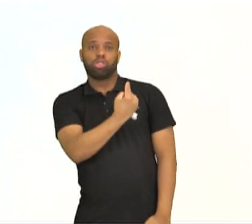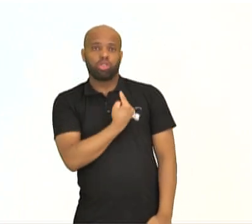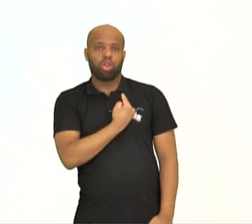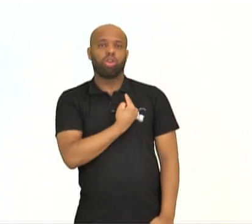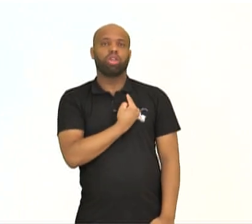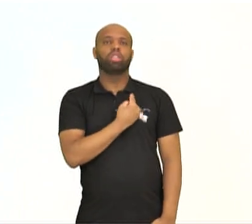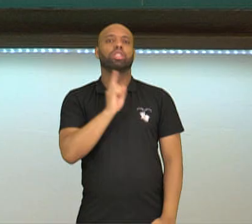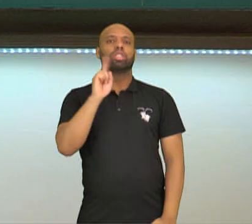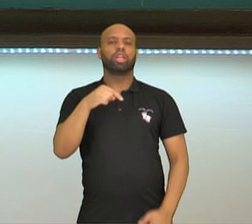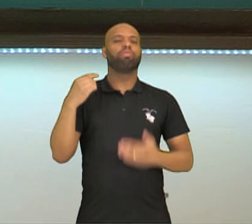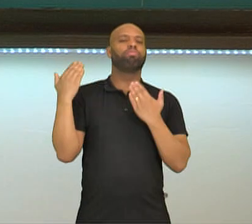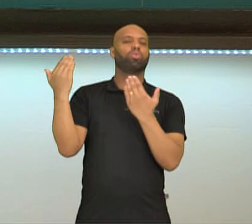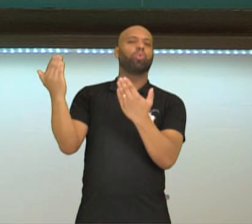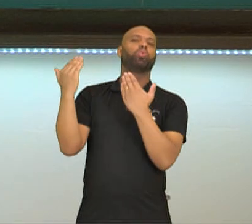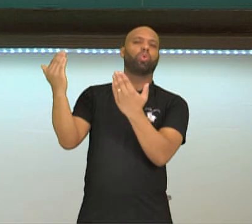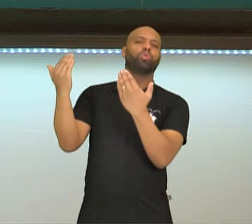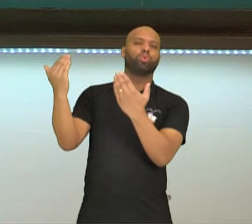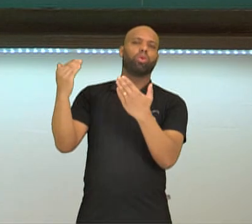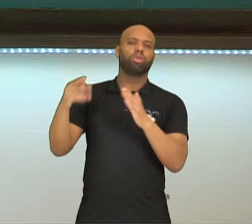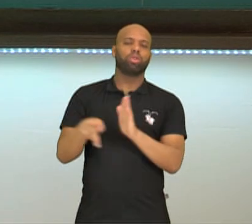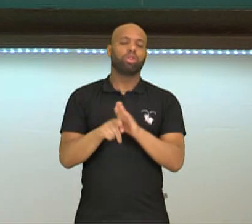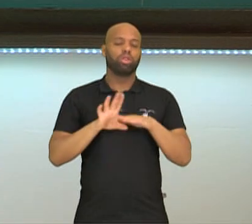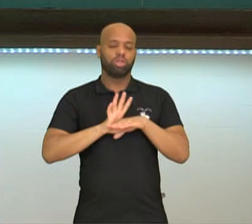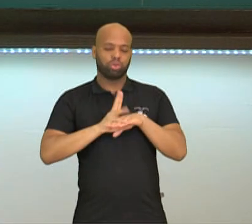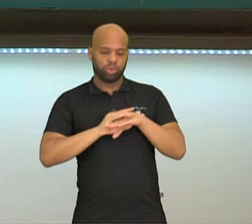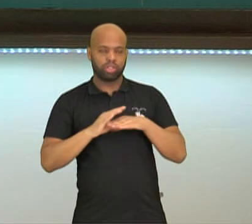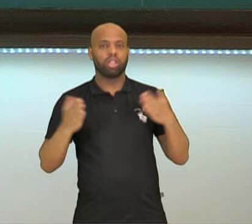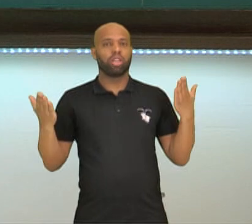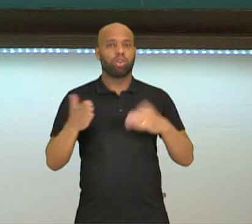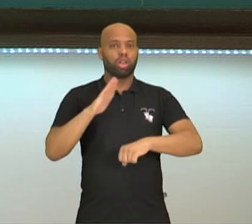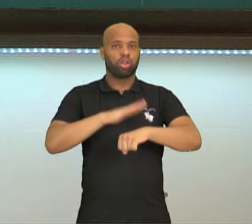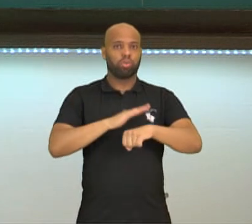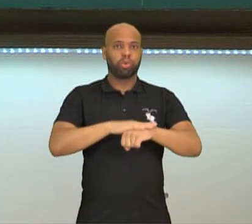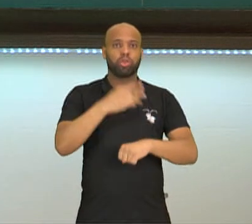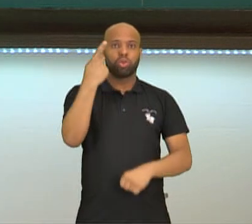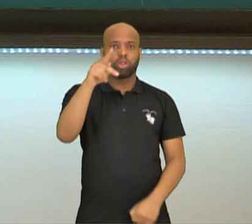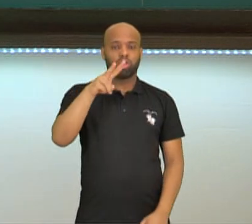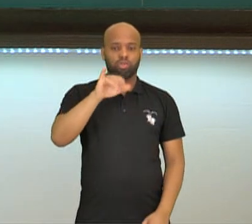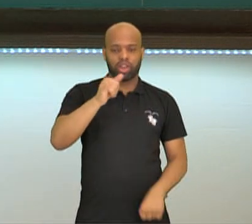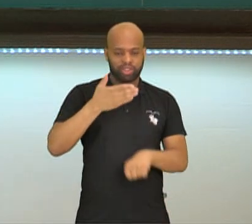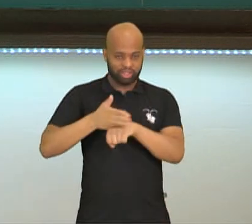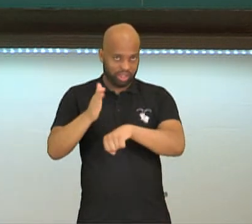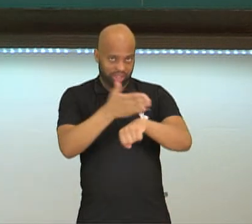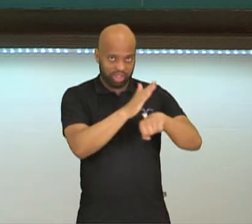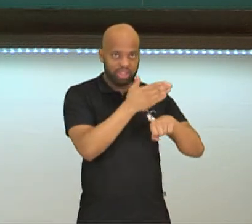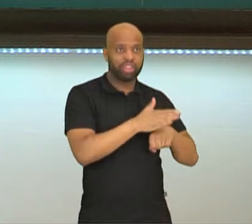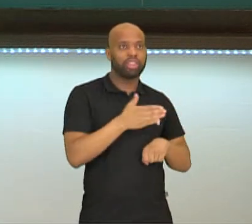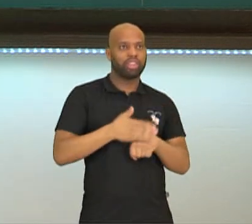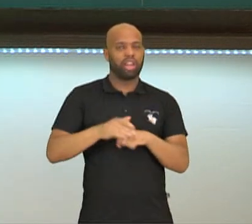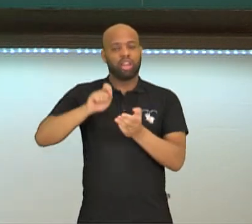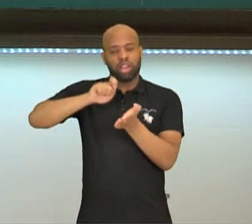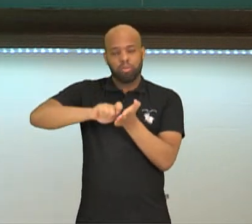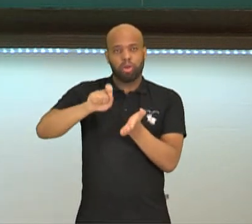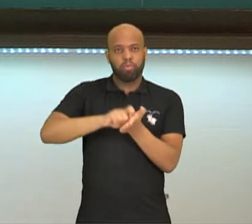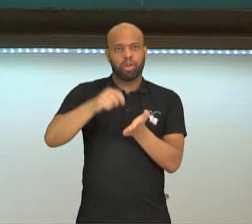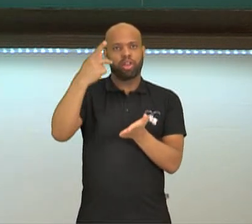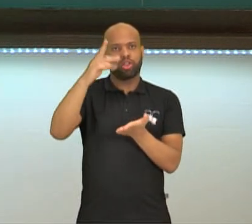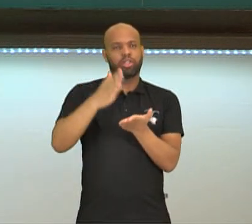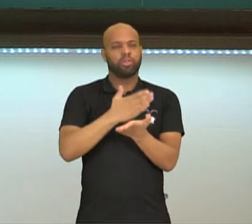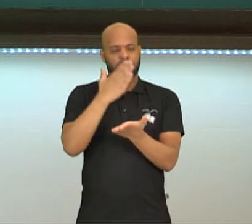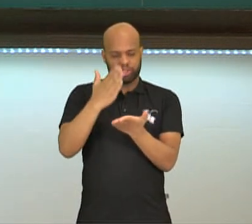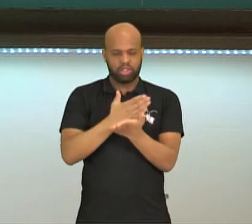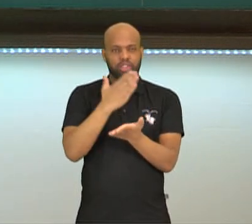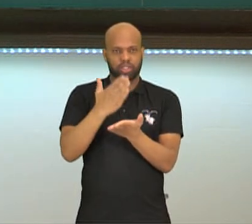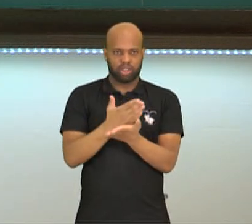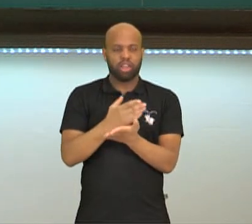somos casos suspeitos para essa doença? Então, agora é sua vez de praticar um pouco, anotando aí no seu